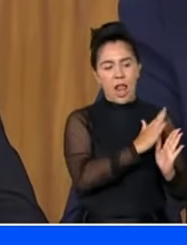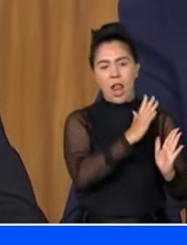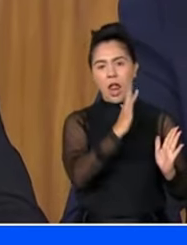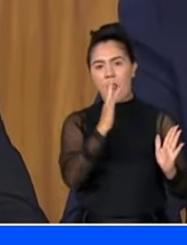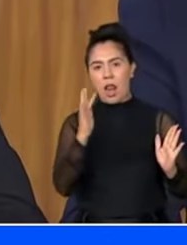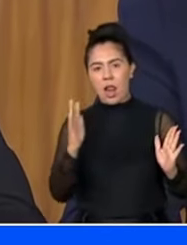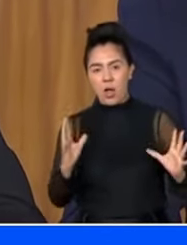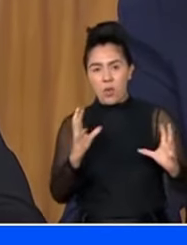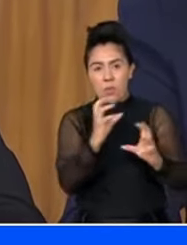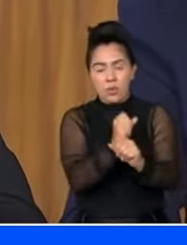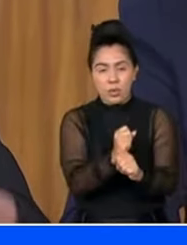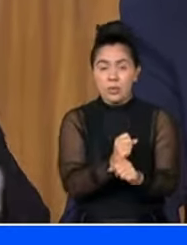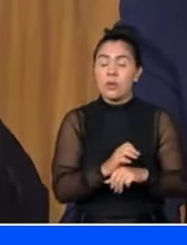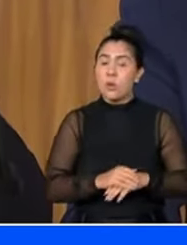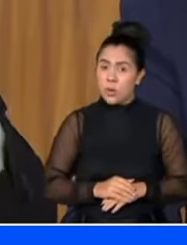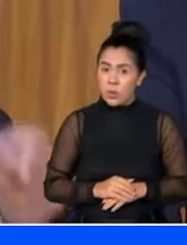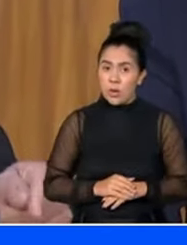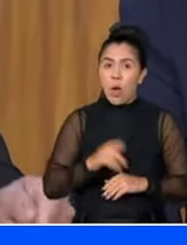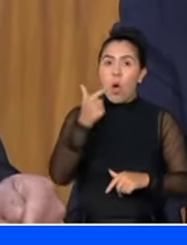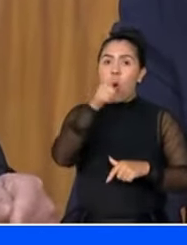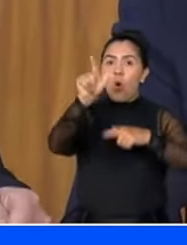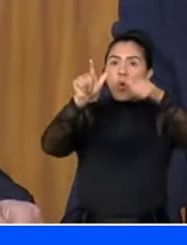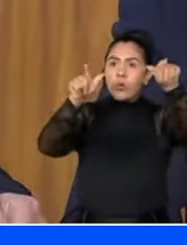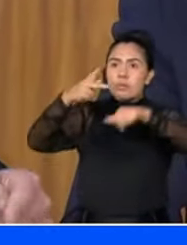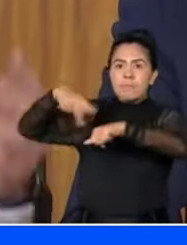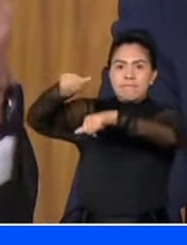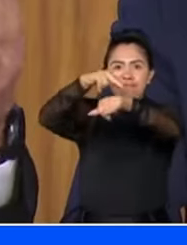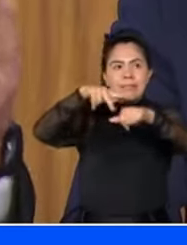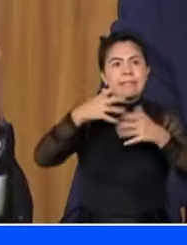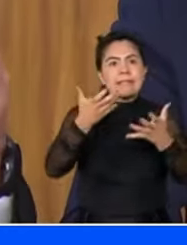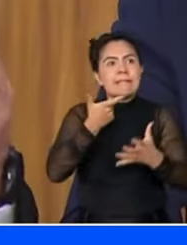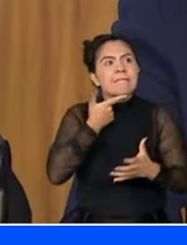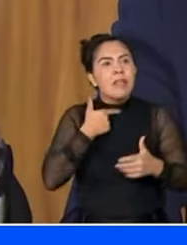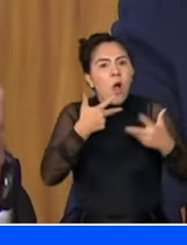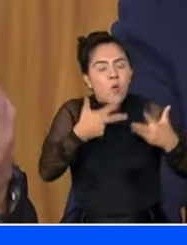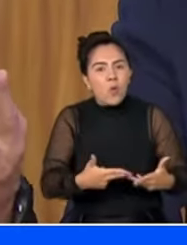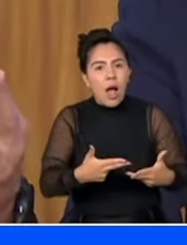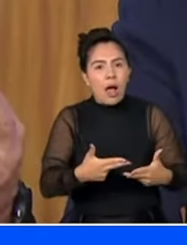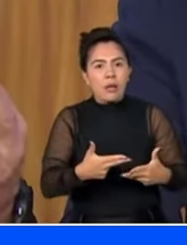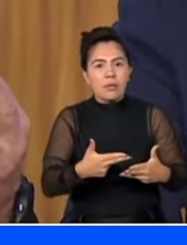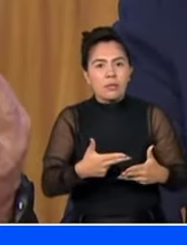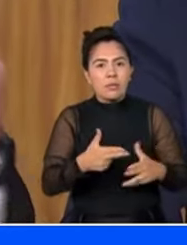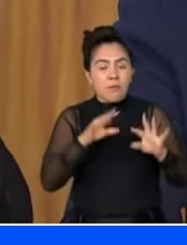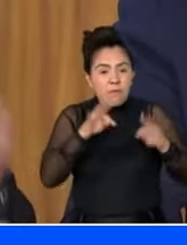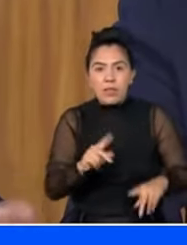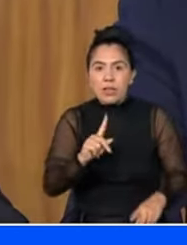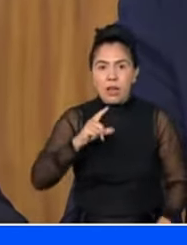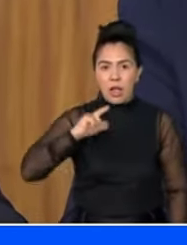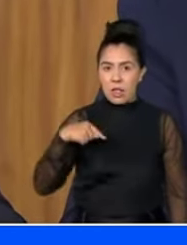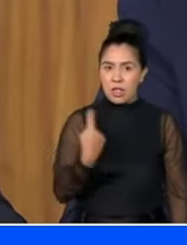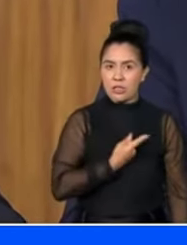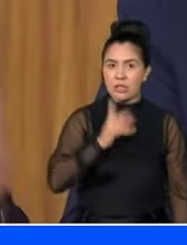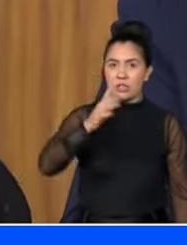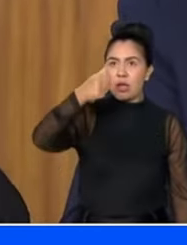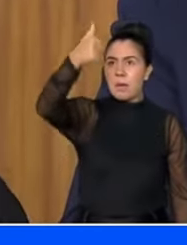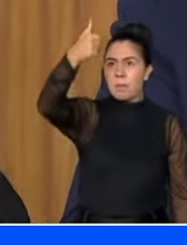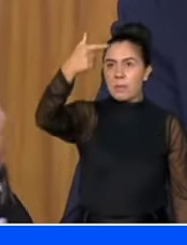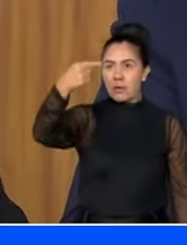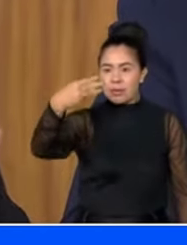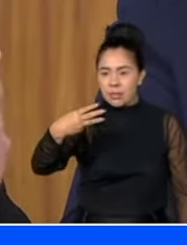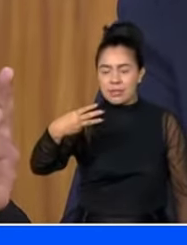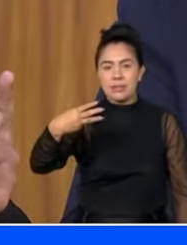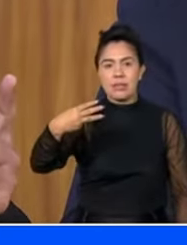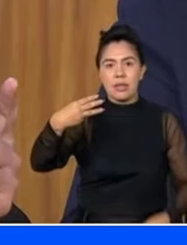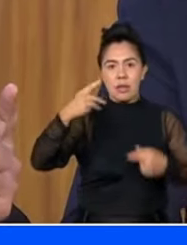uma inveja para outros países, porque o ano ainda não terminou e nós já somos o terceiro endereço dos investimentos estrangeiros no mundo, ficando atrás só